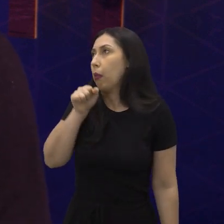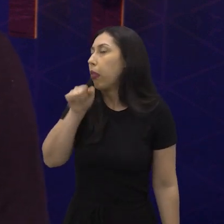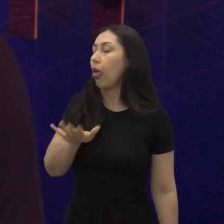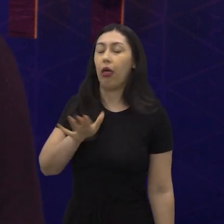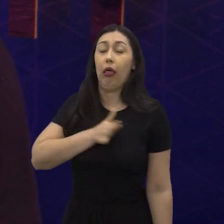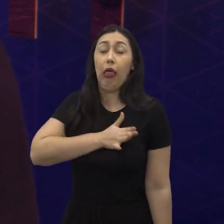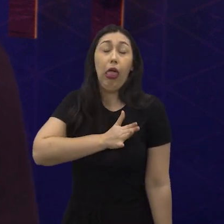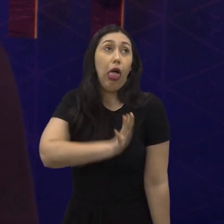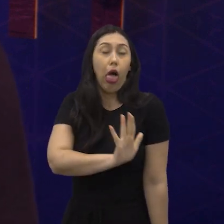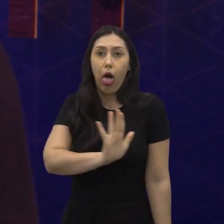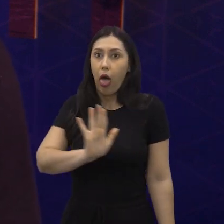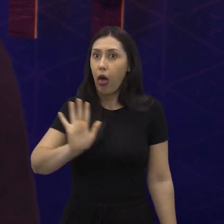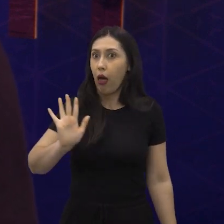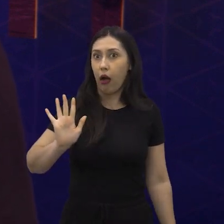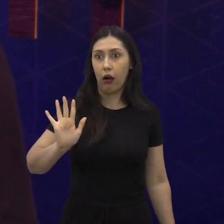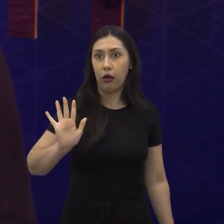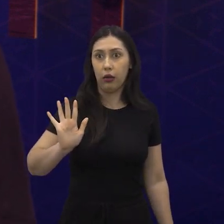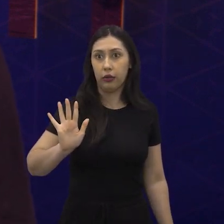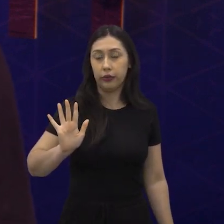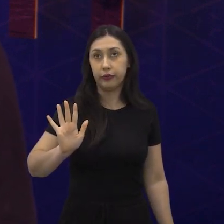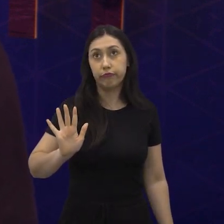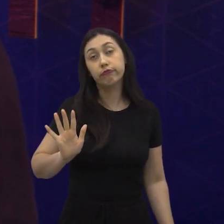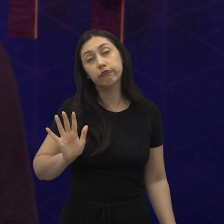nojo, né? Ou ele pode